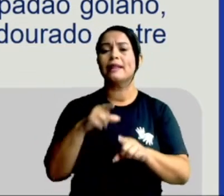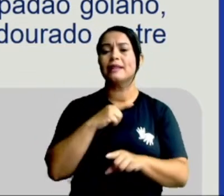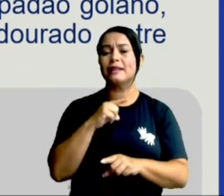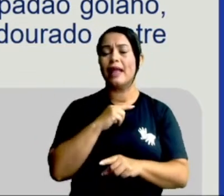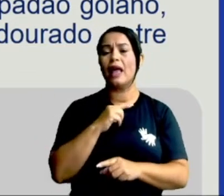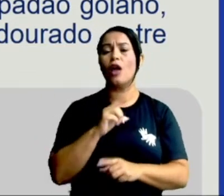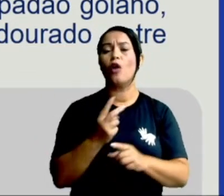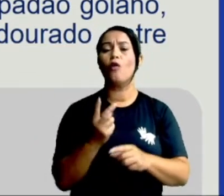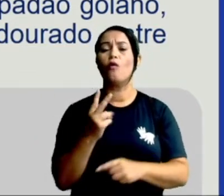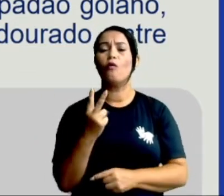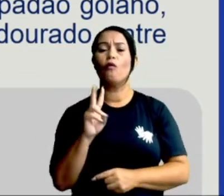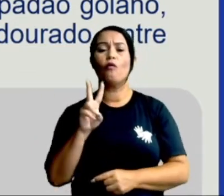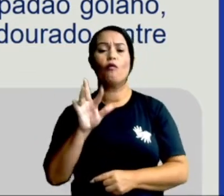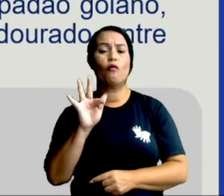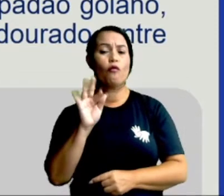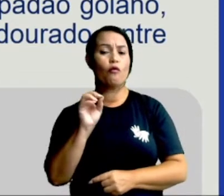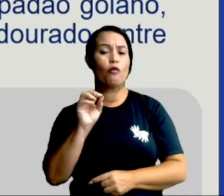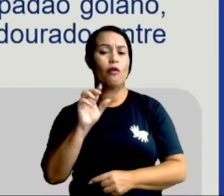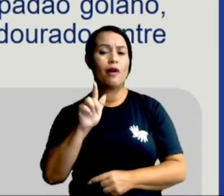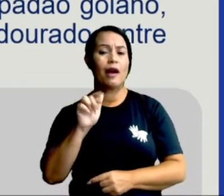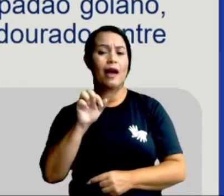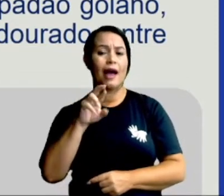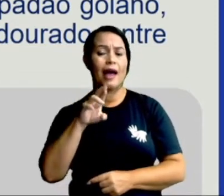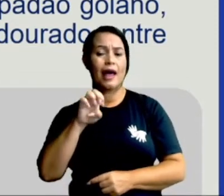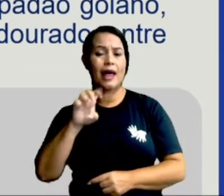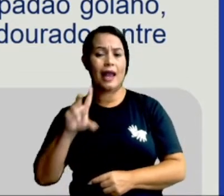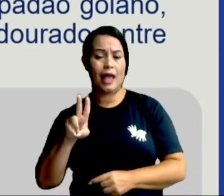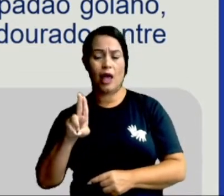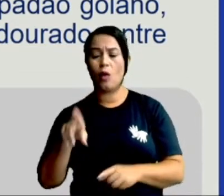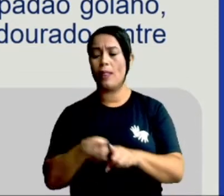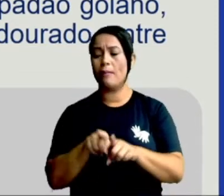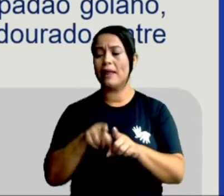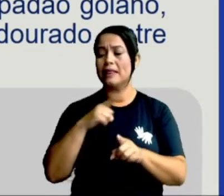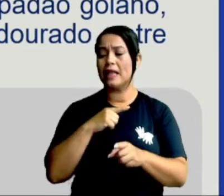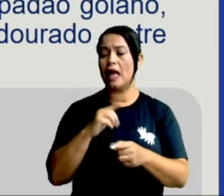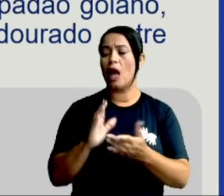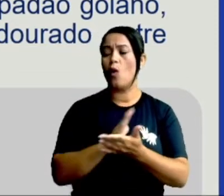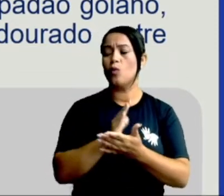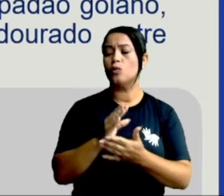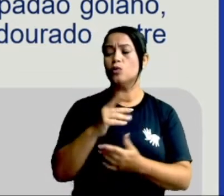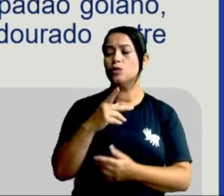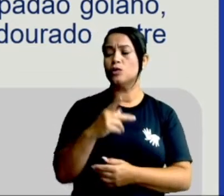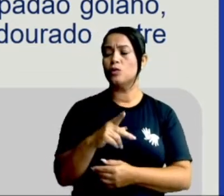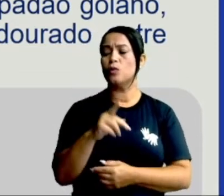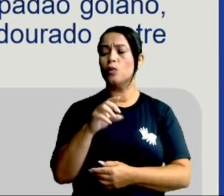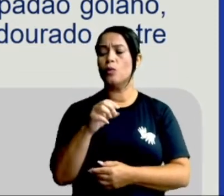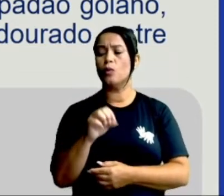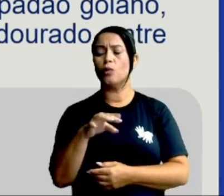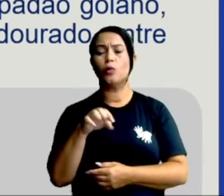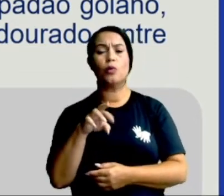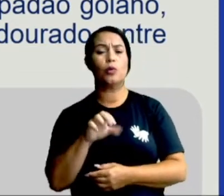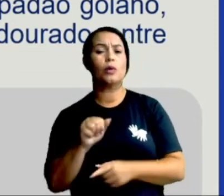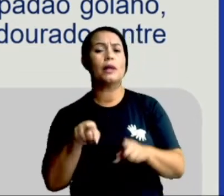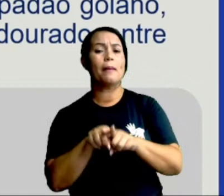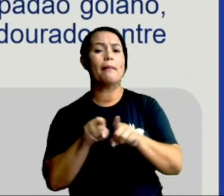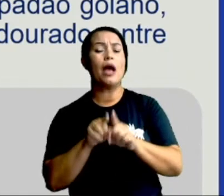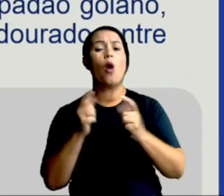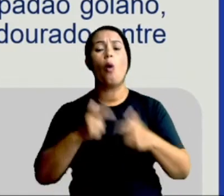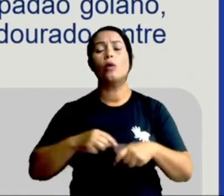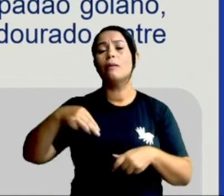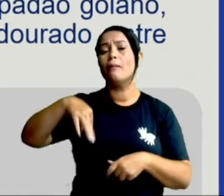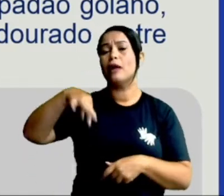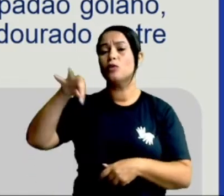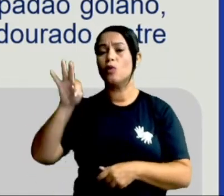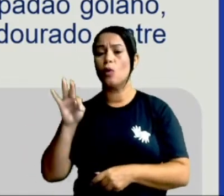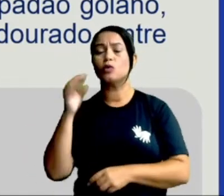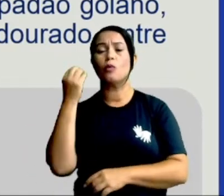no estado de Goiás, e o cururu, que é em Mato Grosso e Mato Grosso do Sul. A culinária regional é